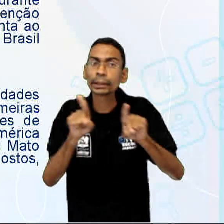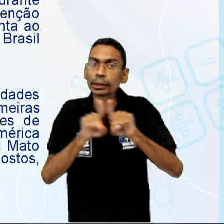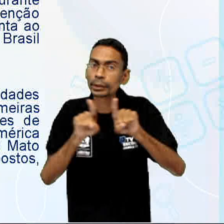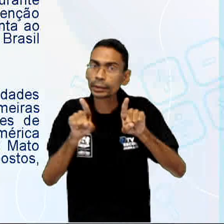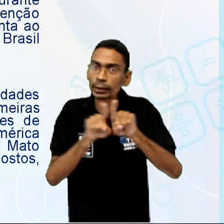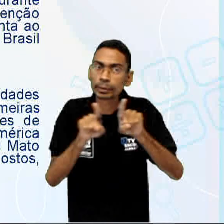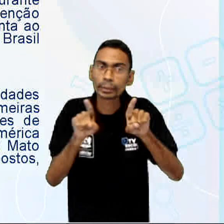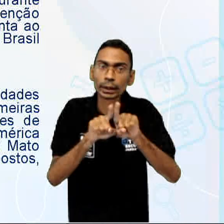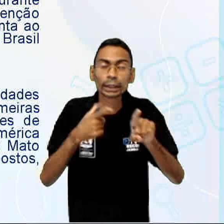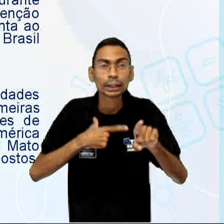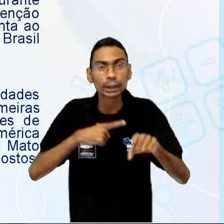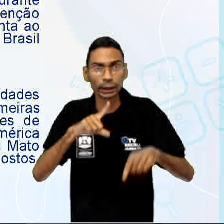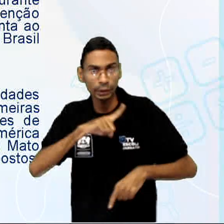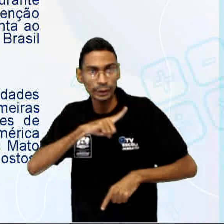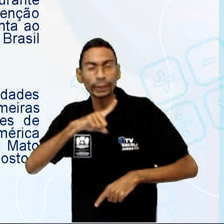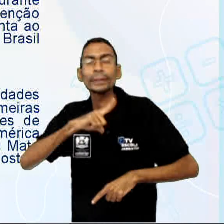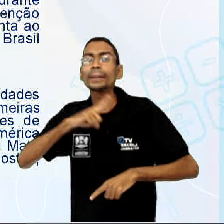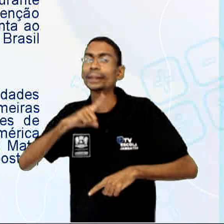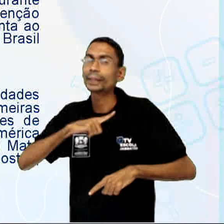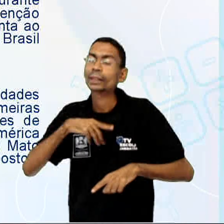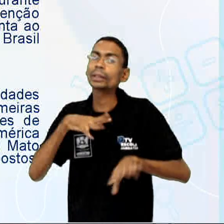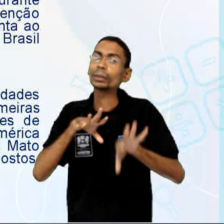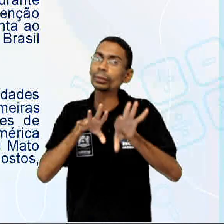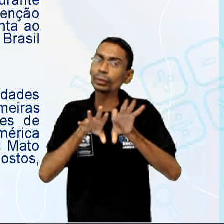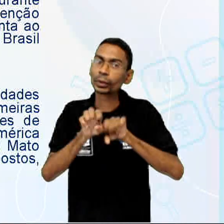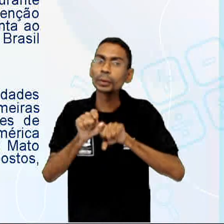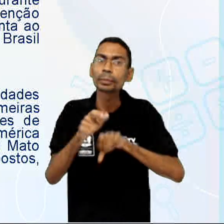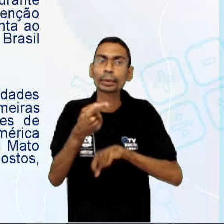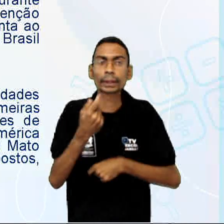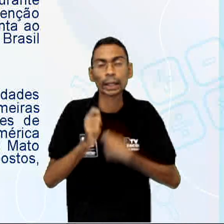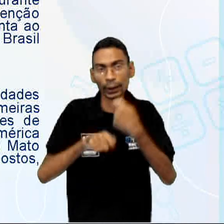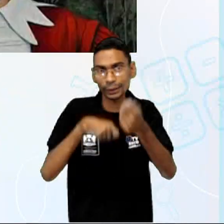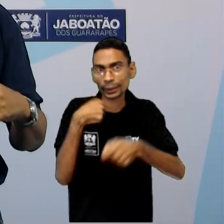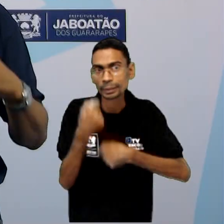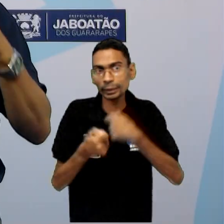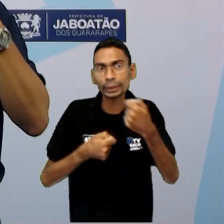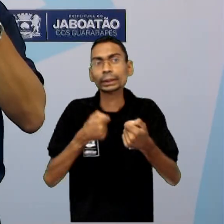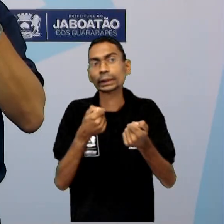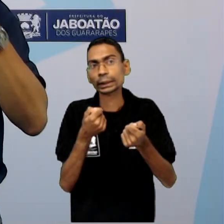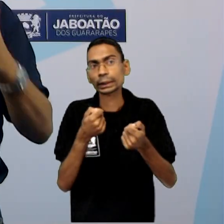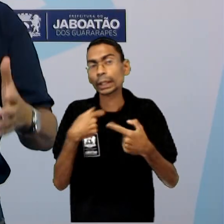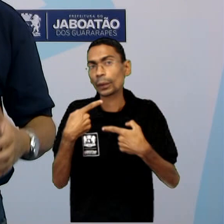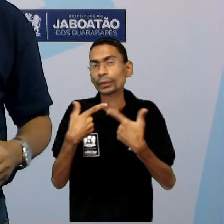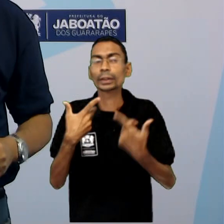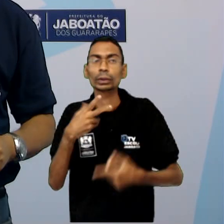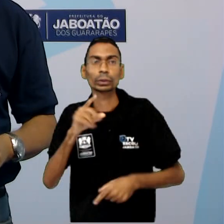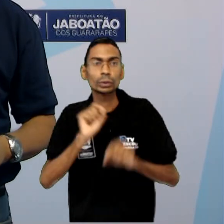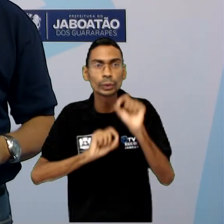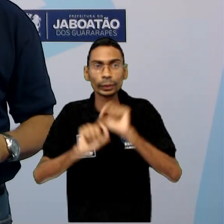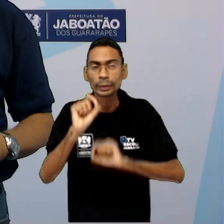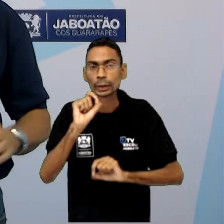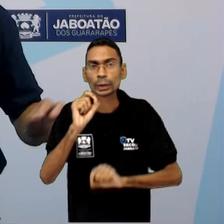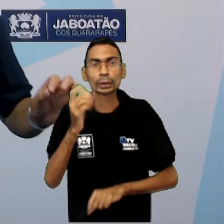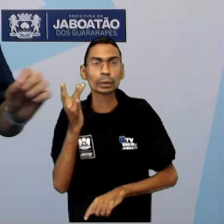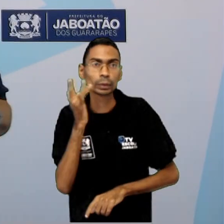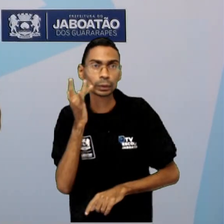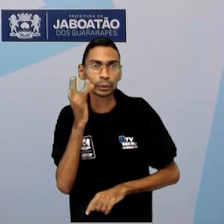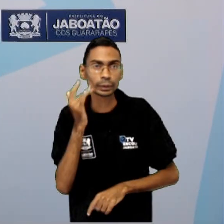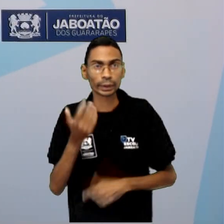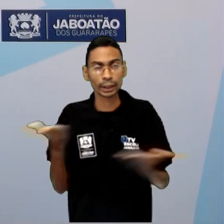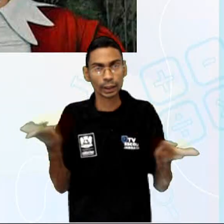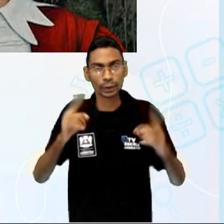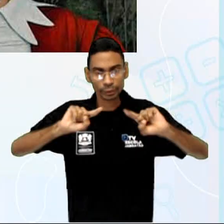forma econômica, um novo ciclo econômico, que é o ciclo do ouro, tá? E agora eu trago para vocês um